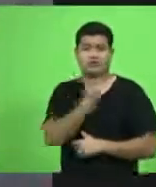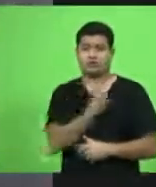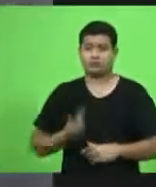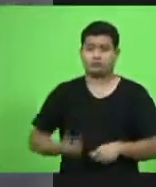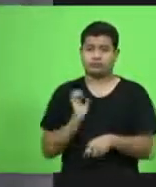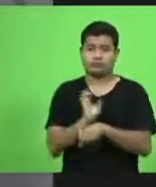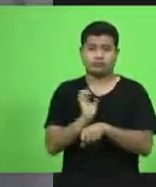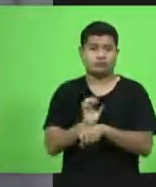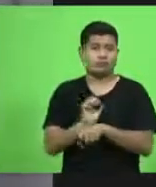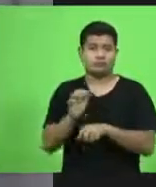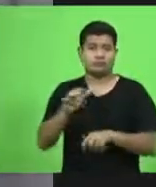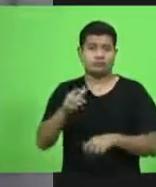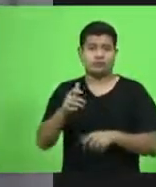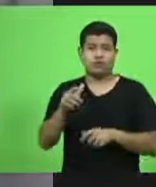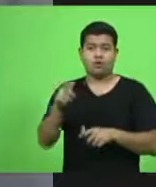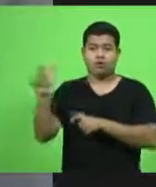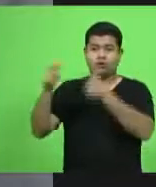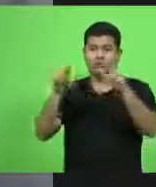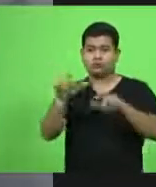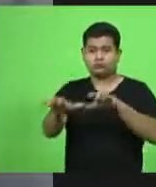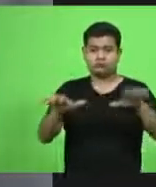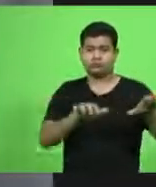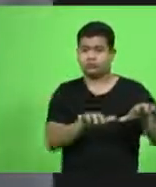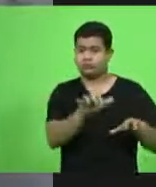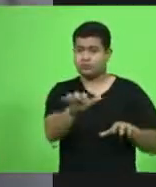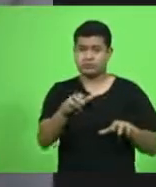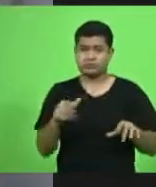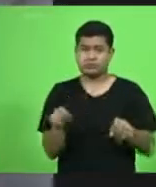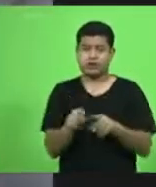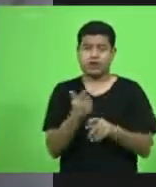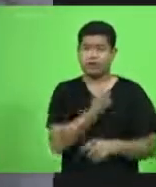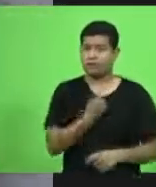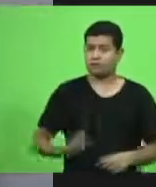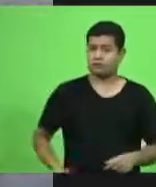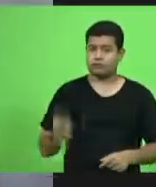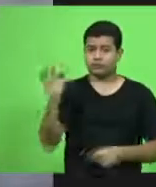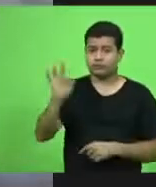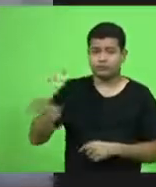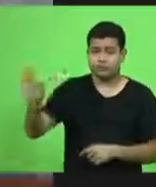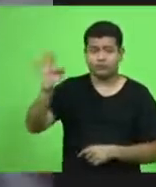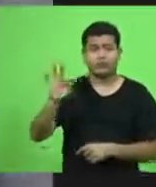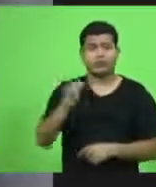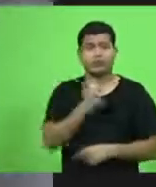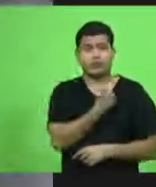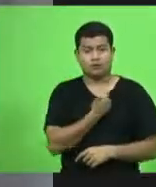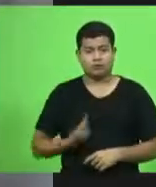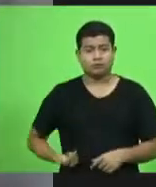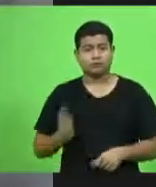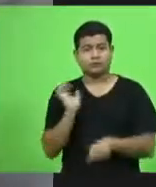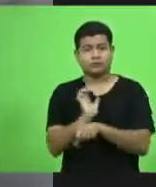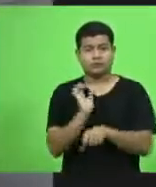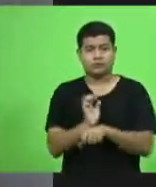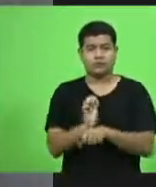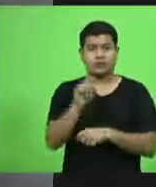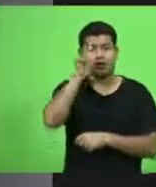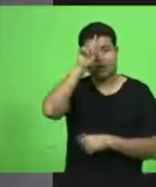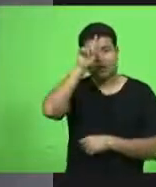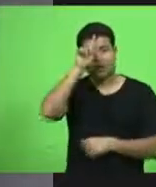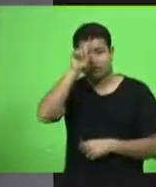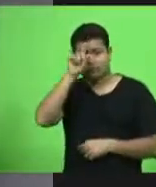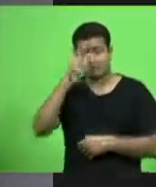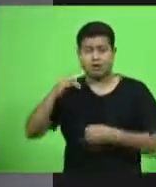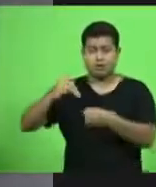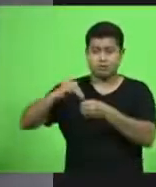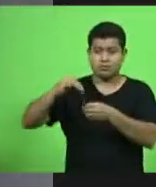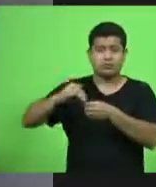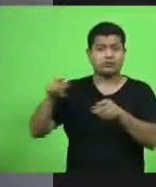de todos os setores. Todos, o governo federal, o governo do Estado, os hospitais, os municípios